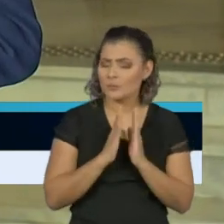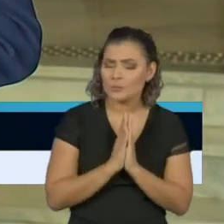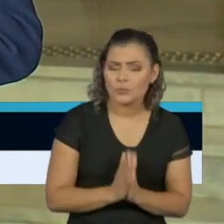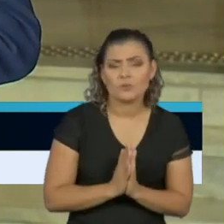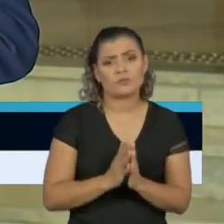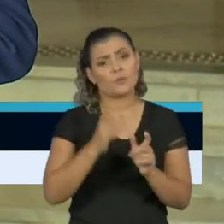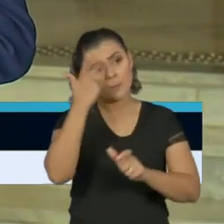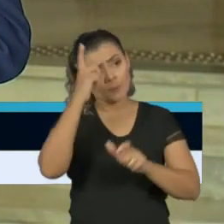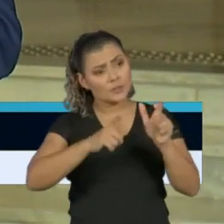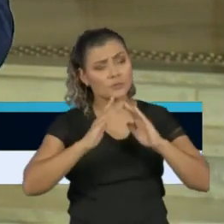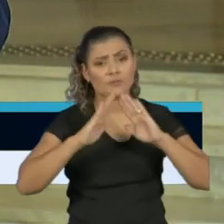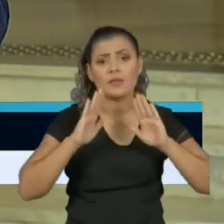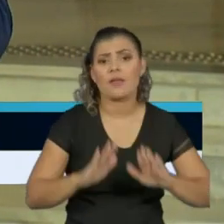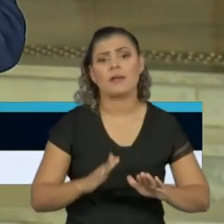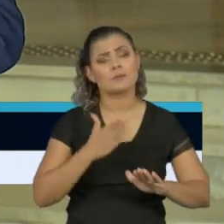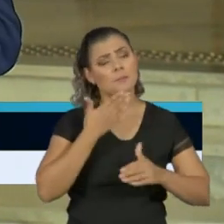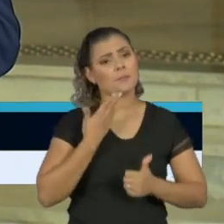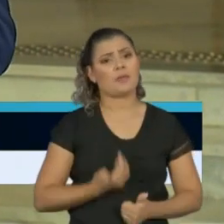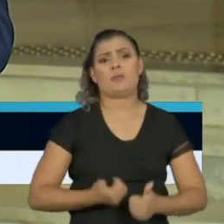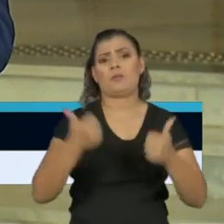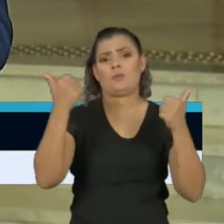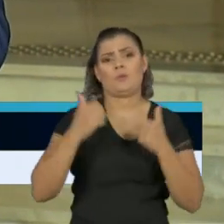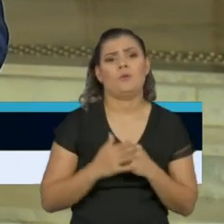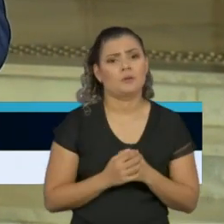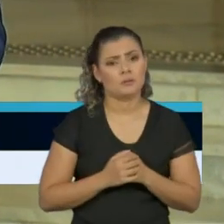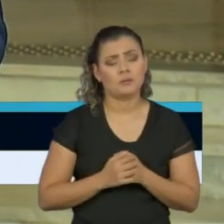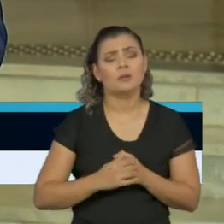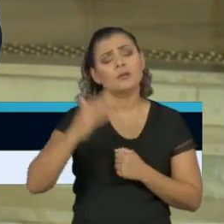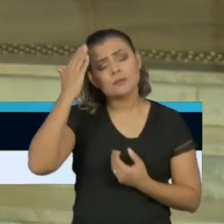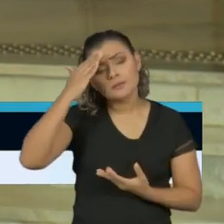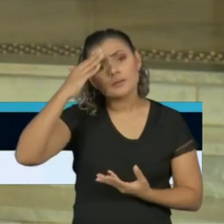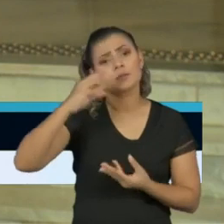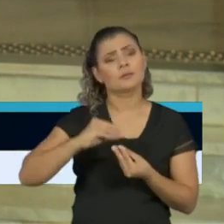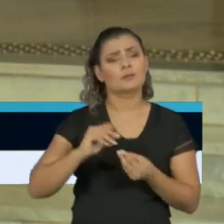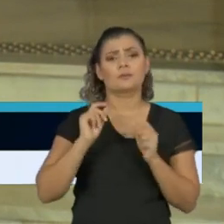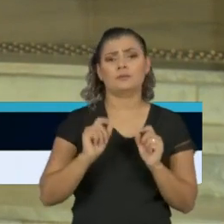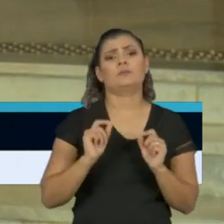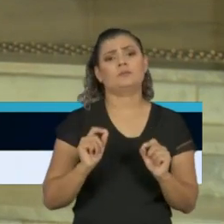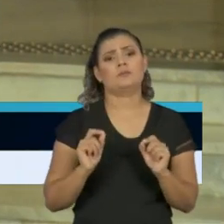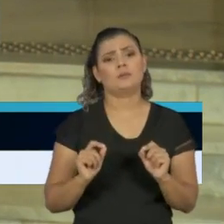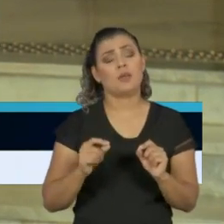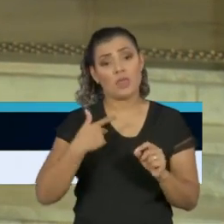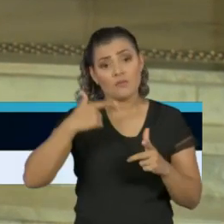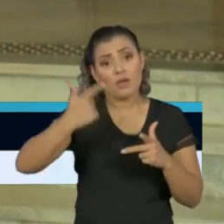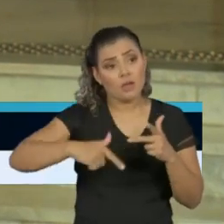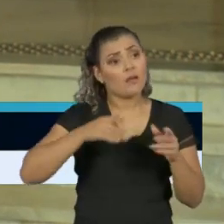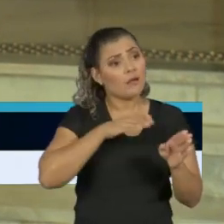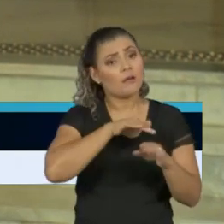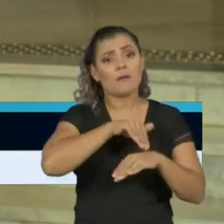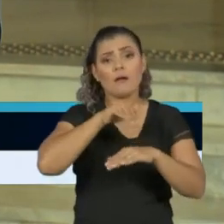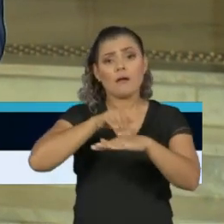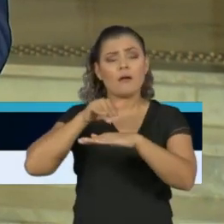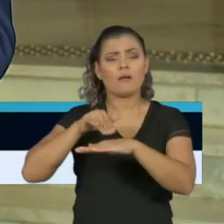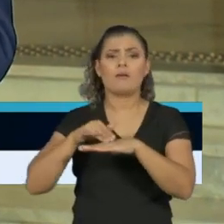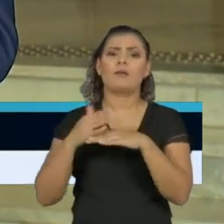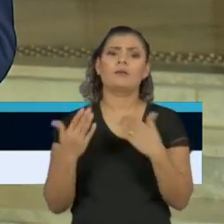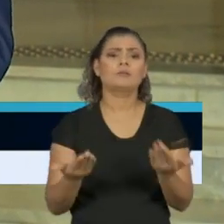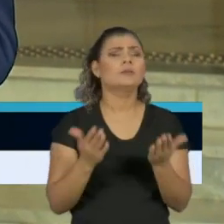pessoas ficarem em casa, melhor. Entendendo as dificuldades. Eu vou insistir muito nisto, que não